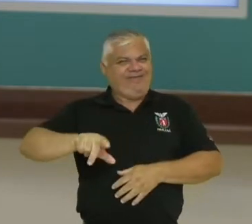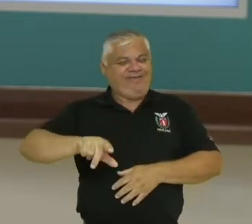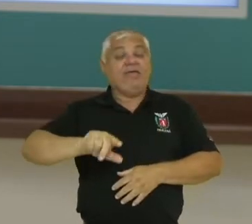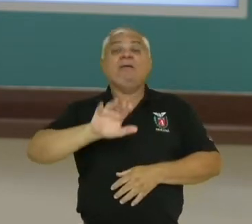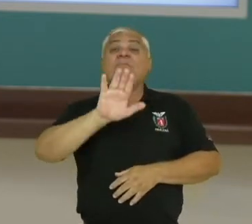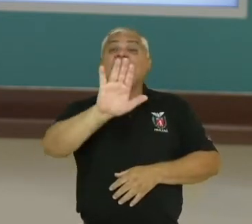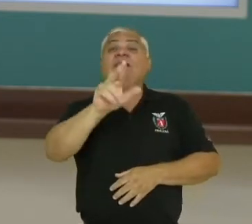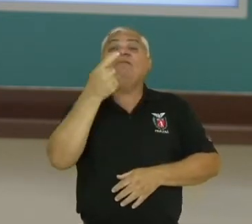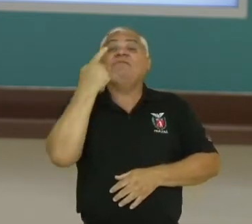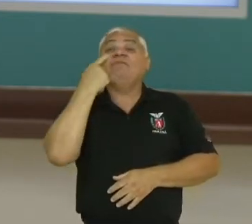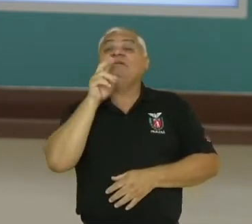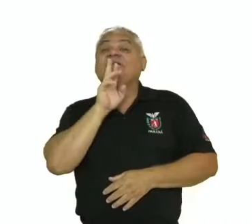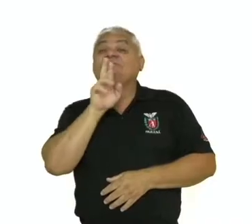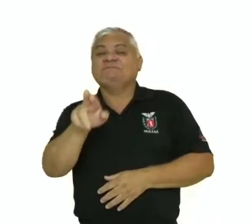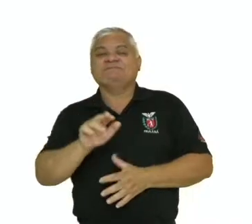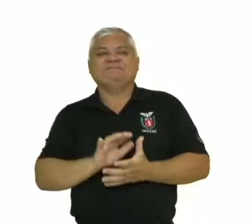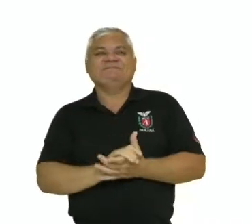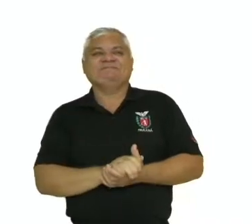olhada na resposta.